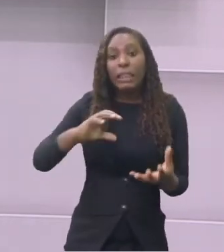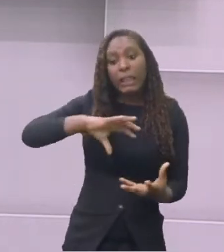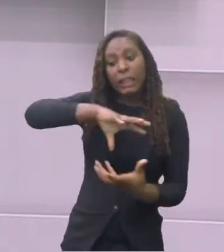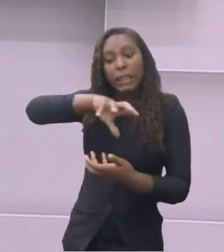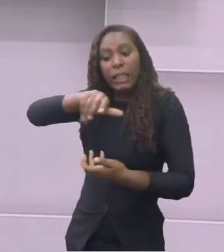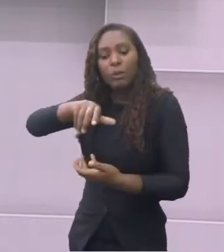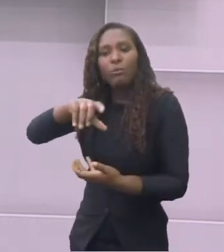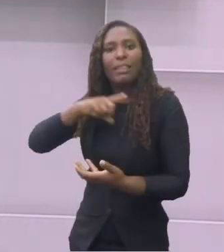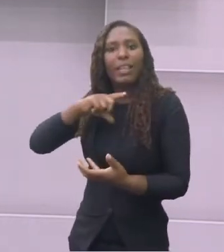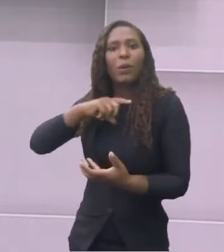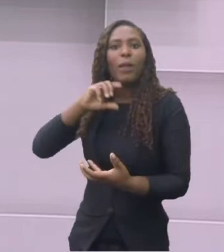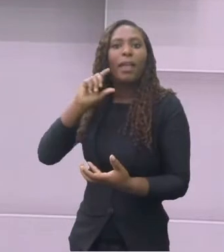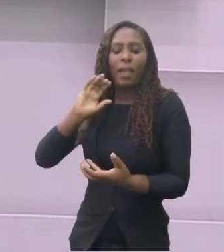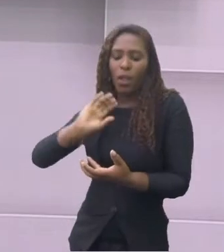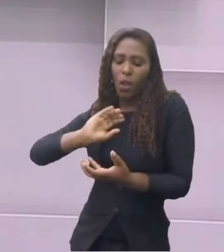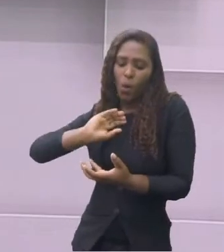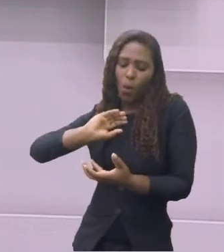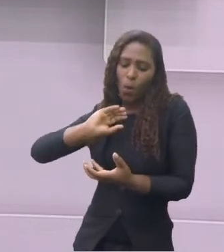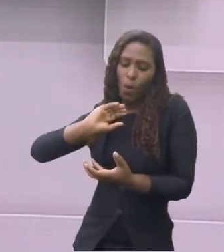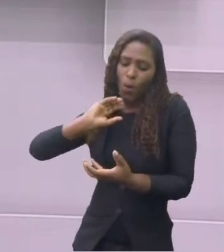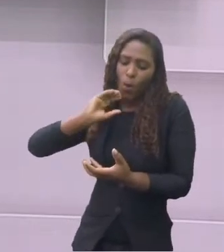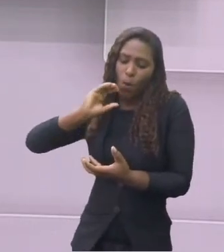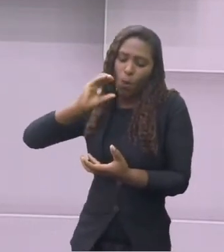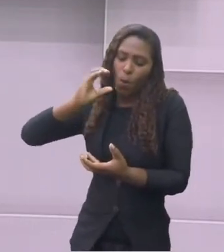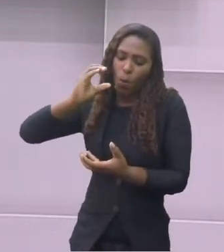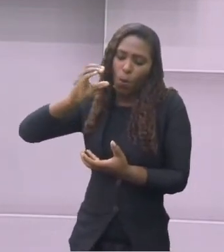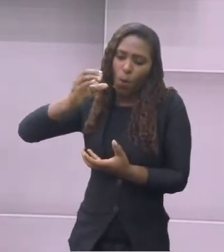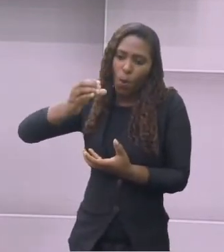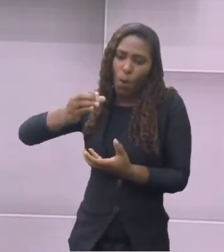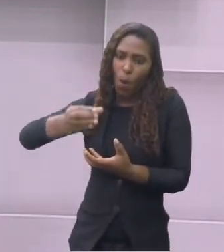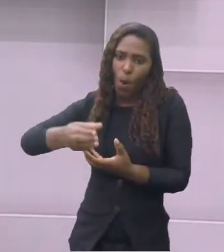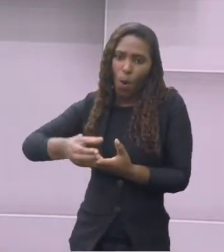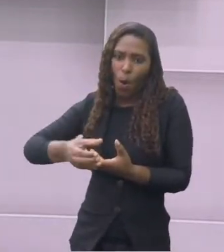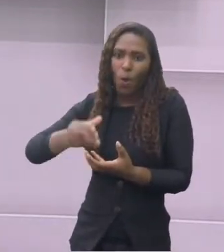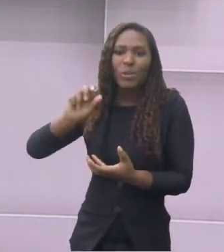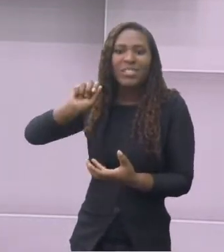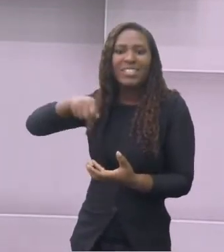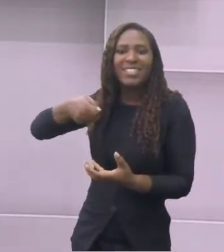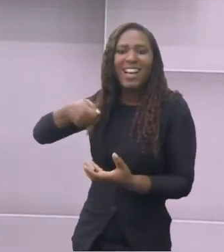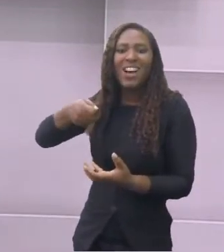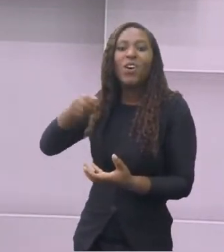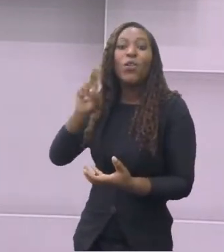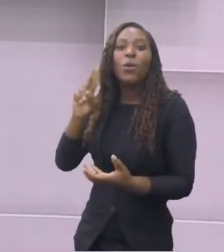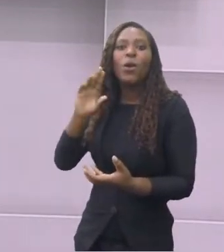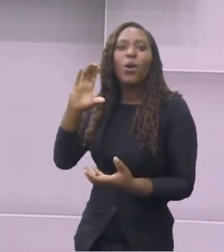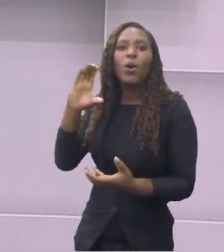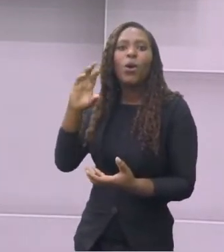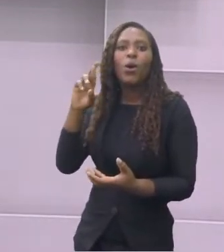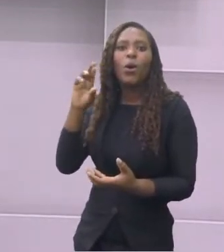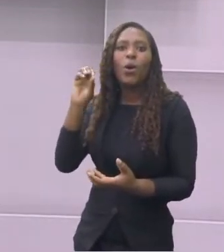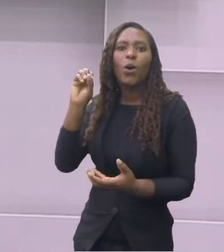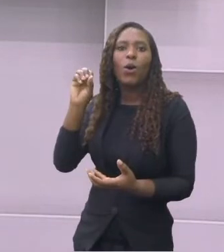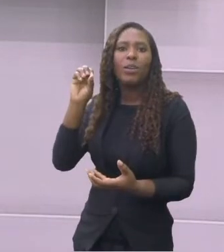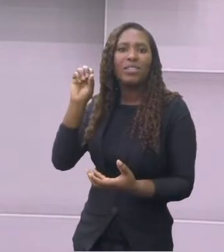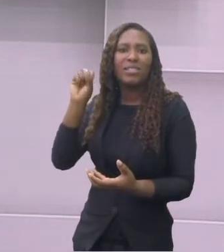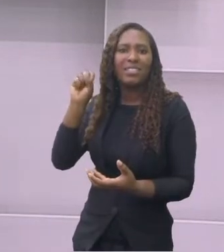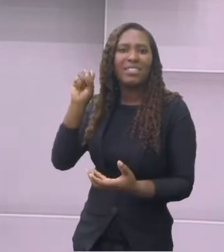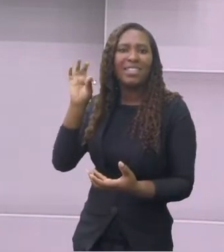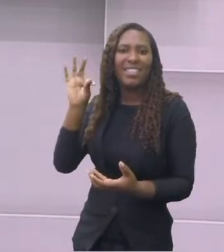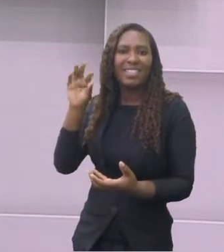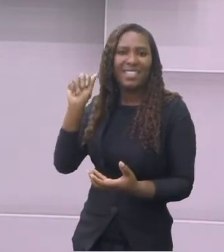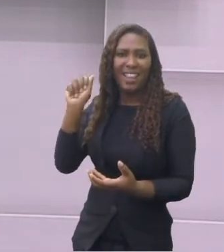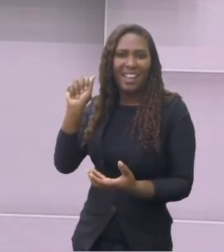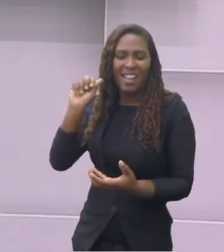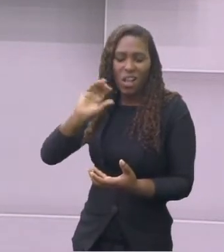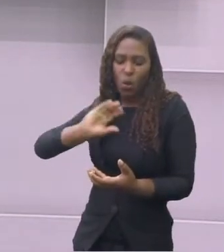crosta terrestre e é exatamente na crosta terrestre que está o